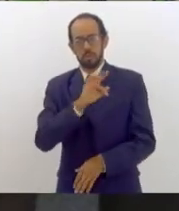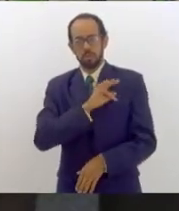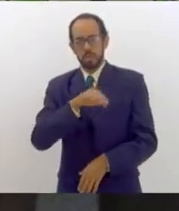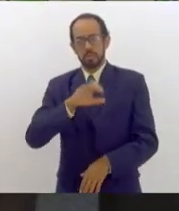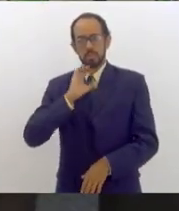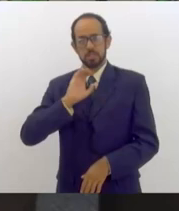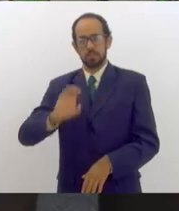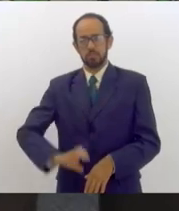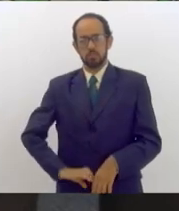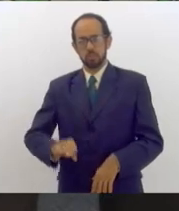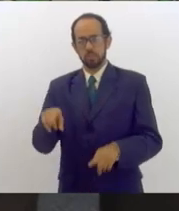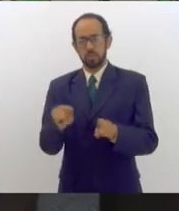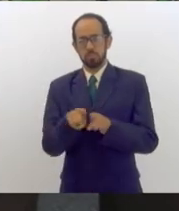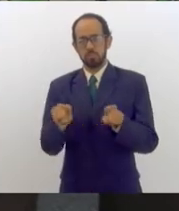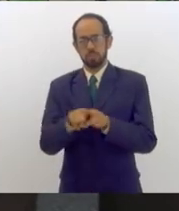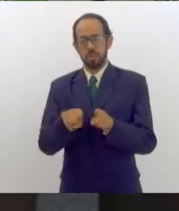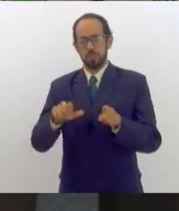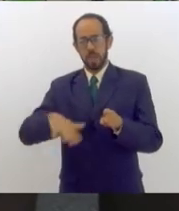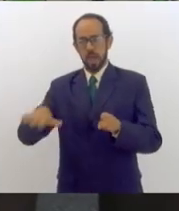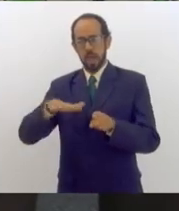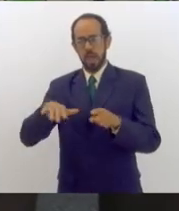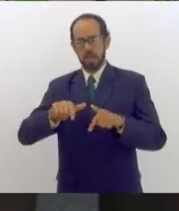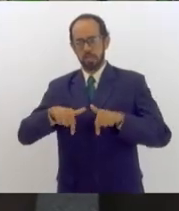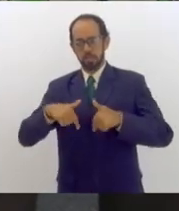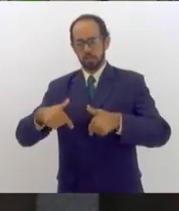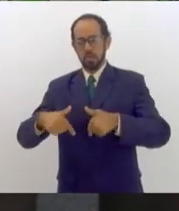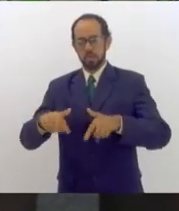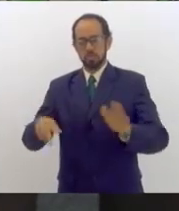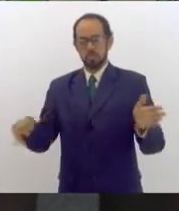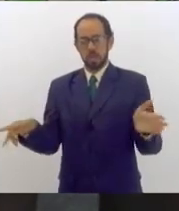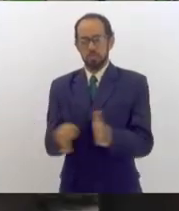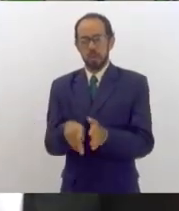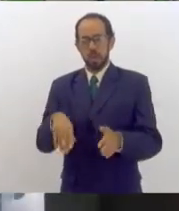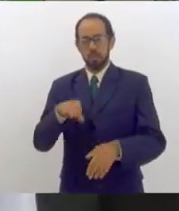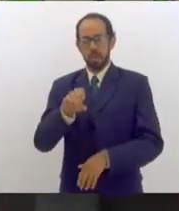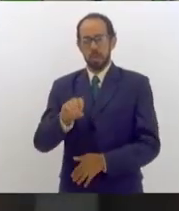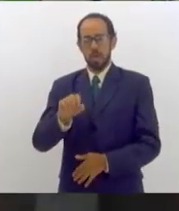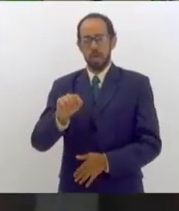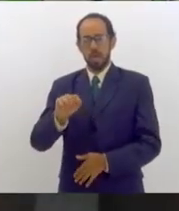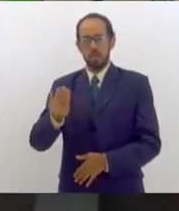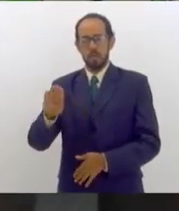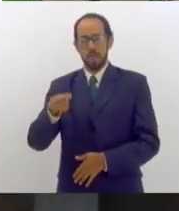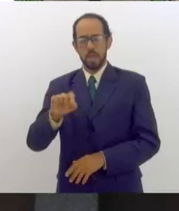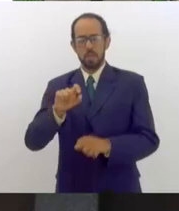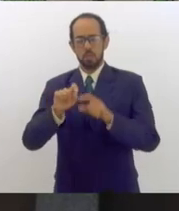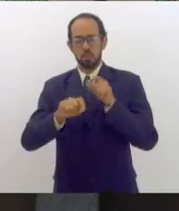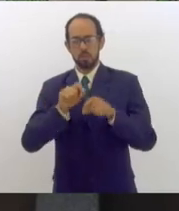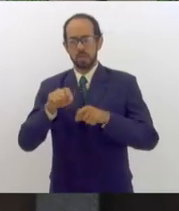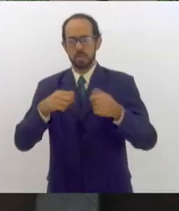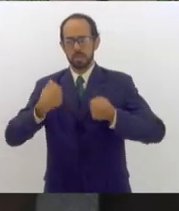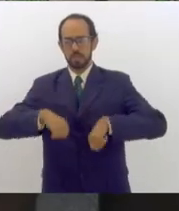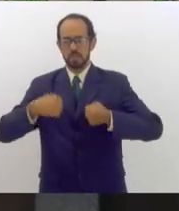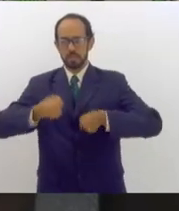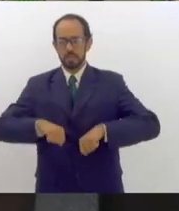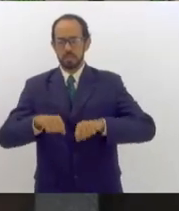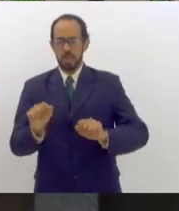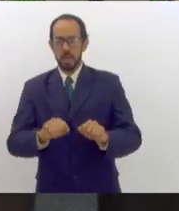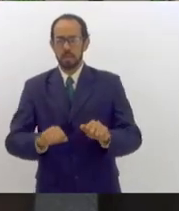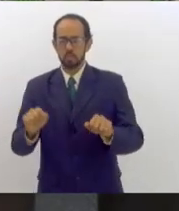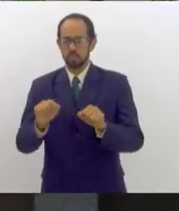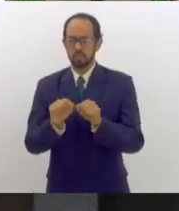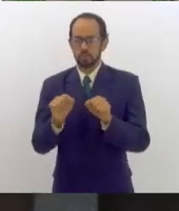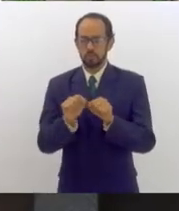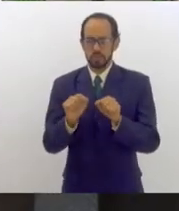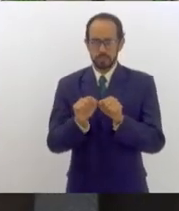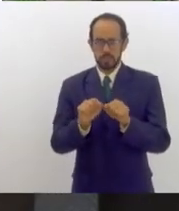também pela área da atuação da própria OAB o quanto é necessário a instalação